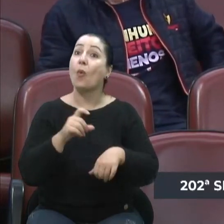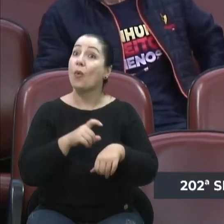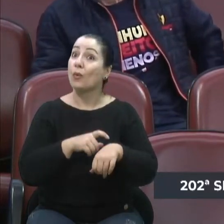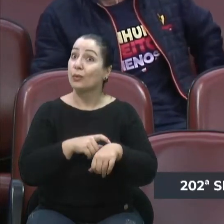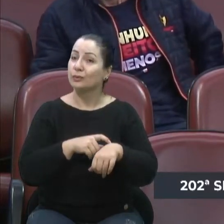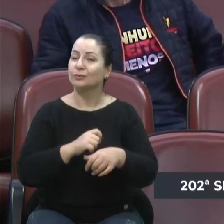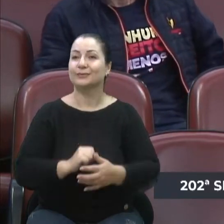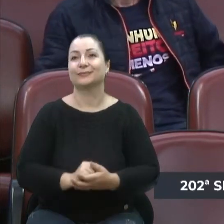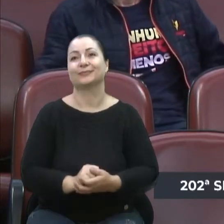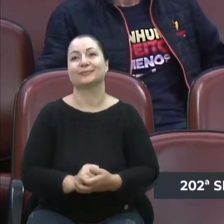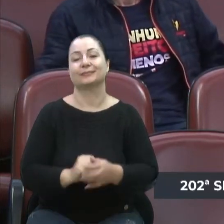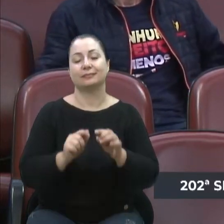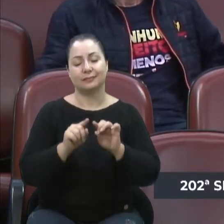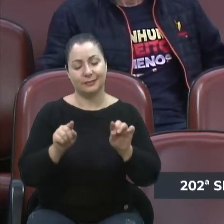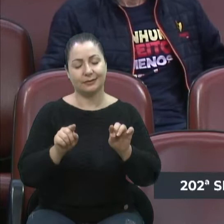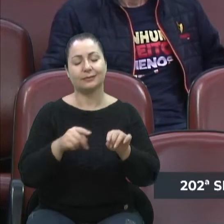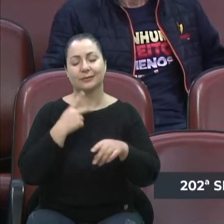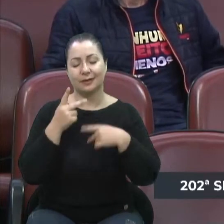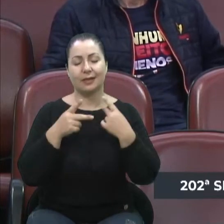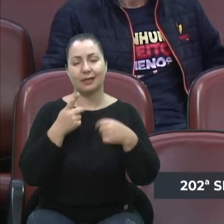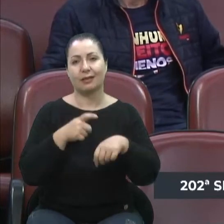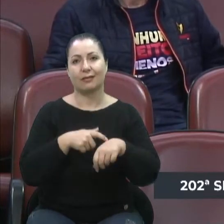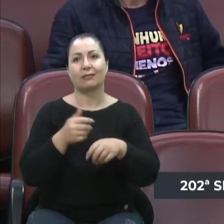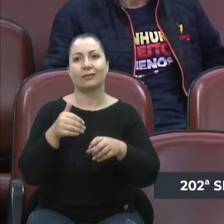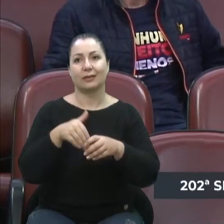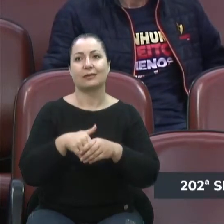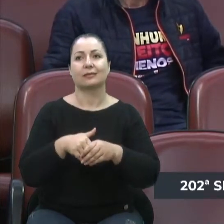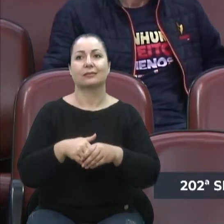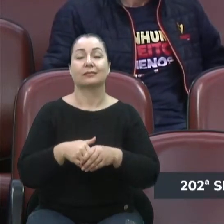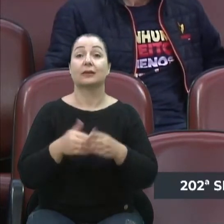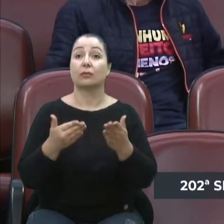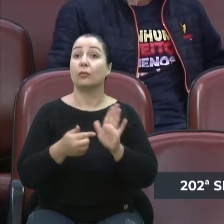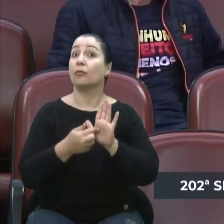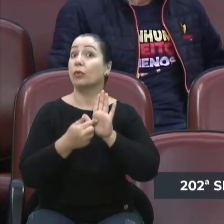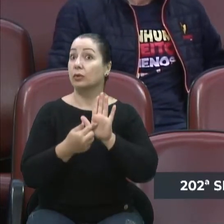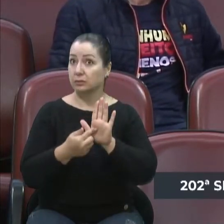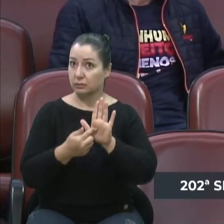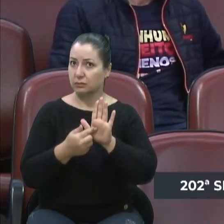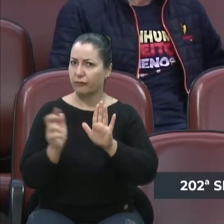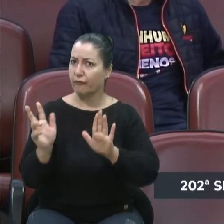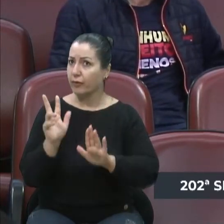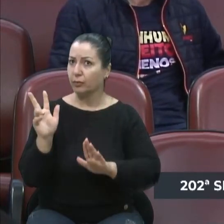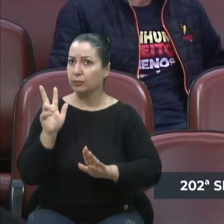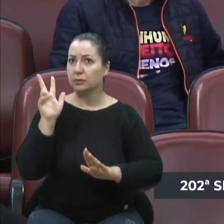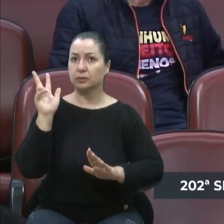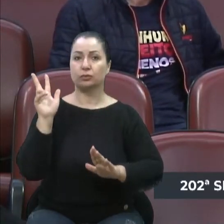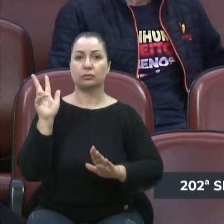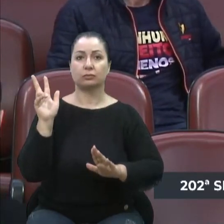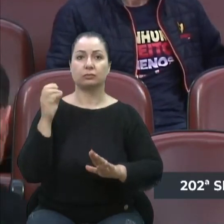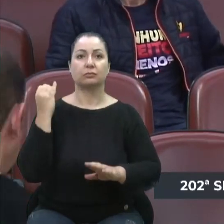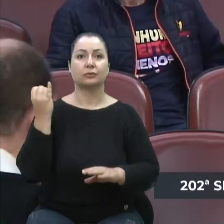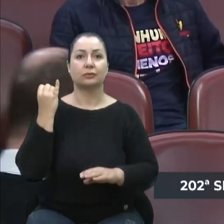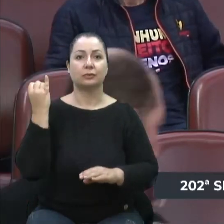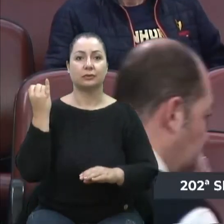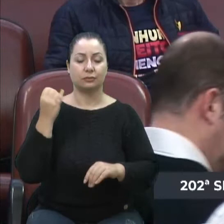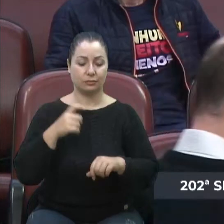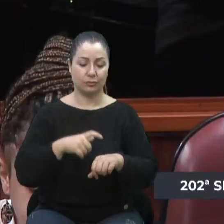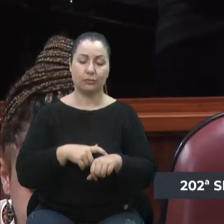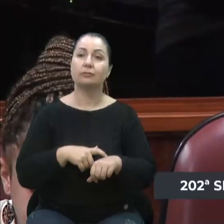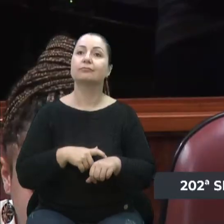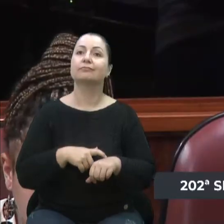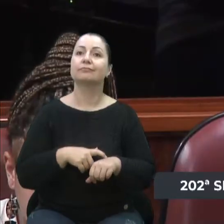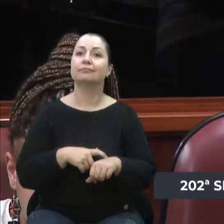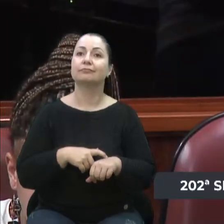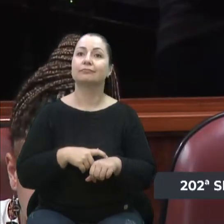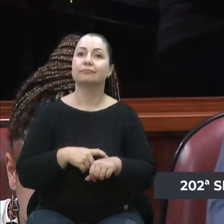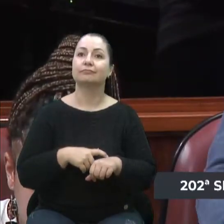falaremos no momento da votação. Então, destaco e valorizo esse importante momento de estabelecer